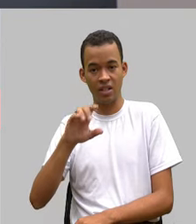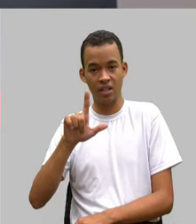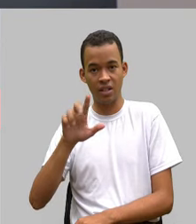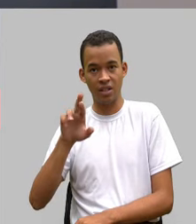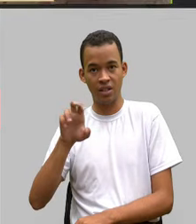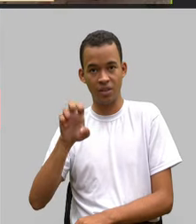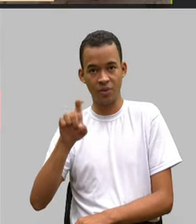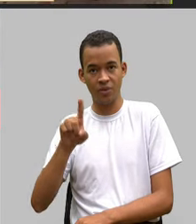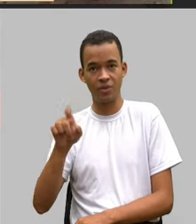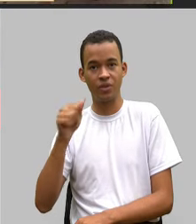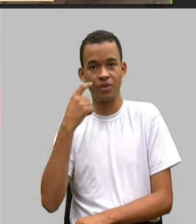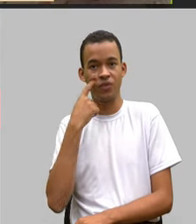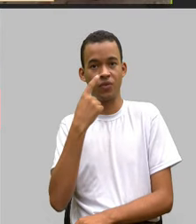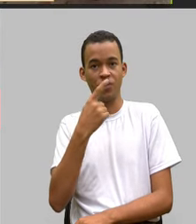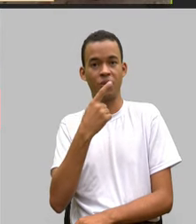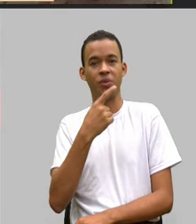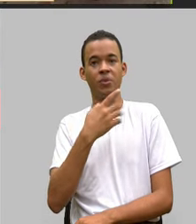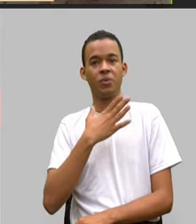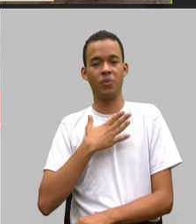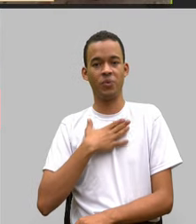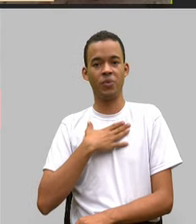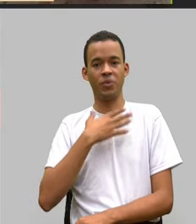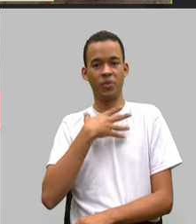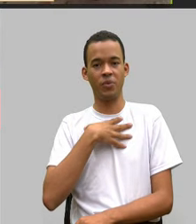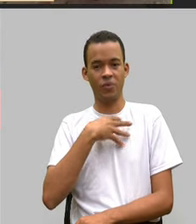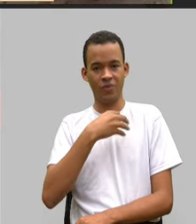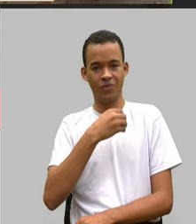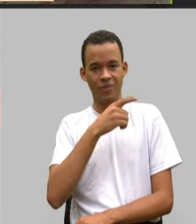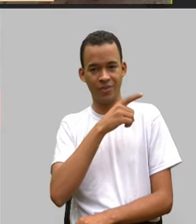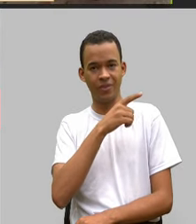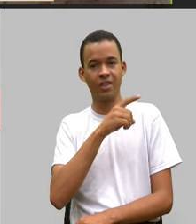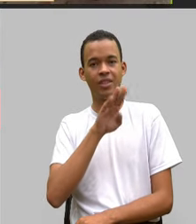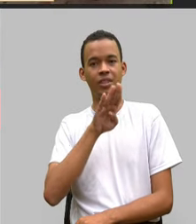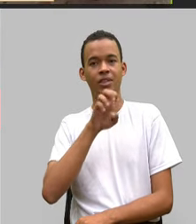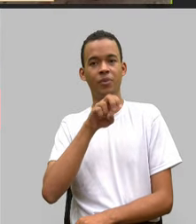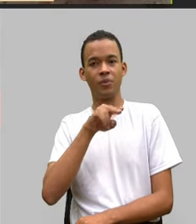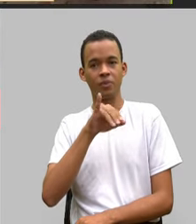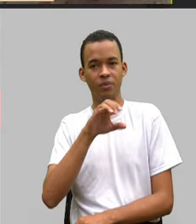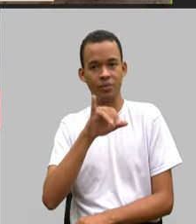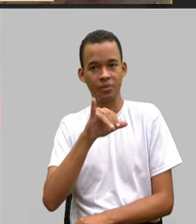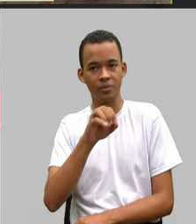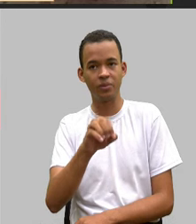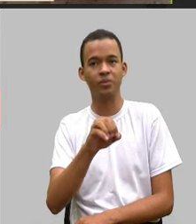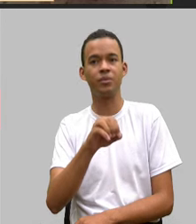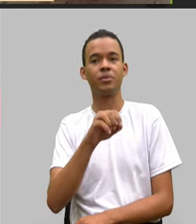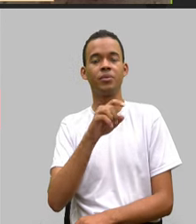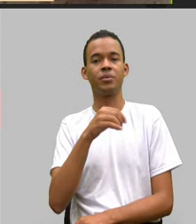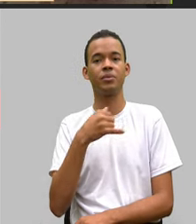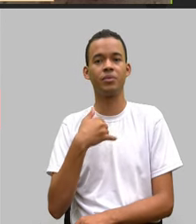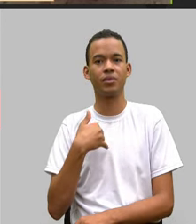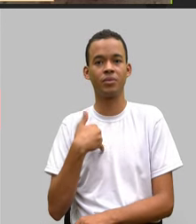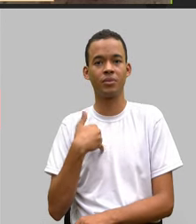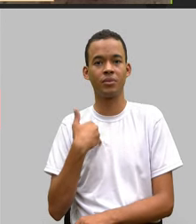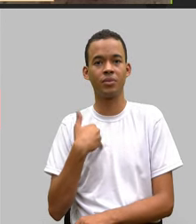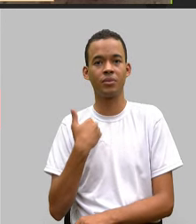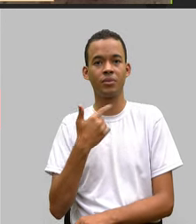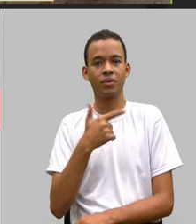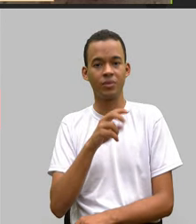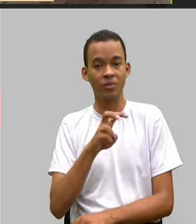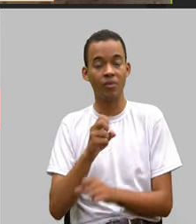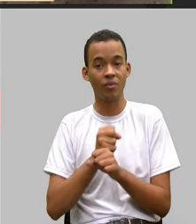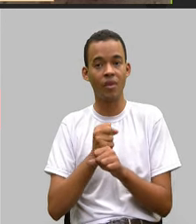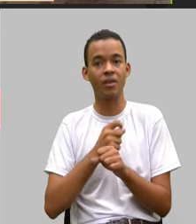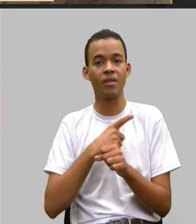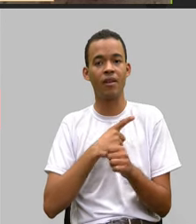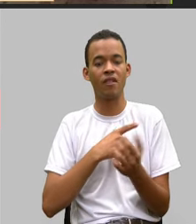meu filho ador da síndrome de drav até os 20 até os 5 anos de idade esse menino tinha mais de 40 internações hospitalares